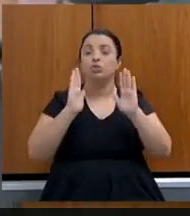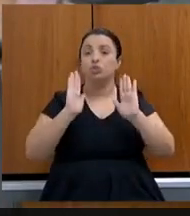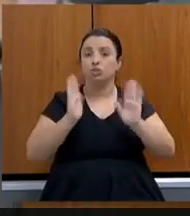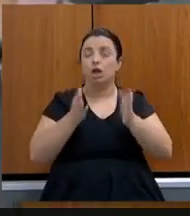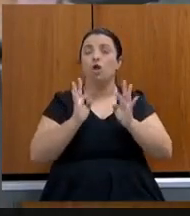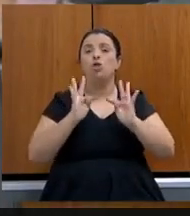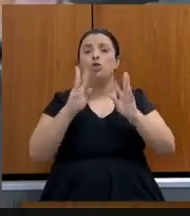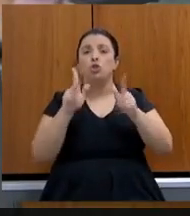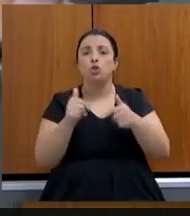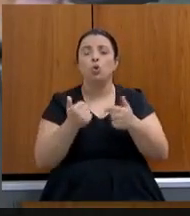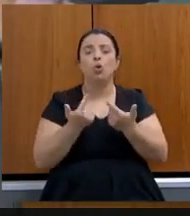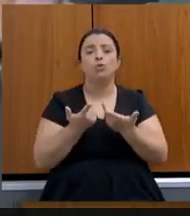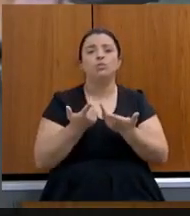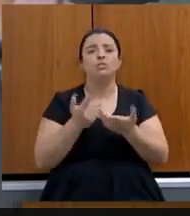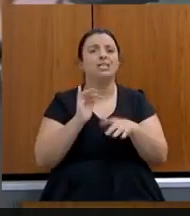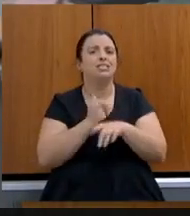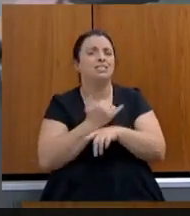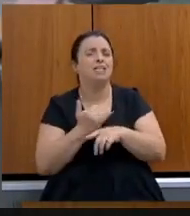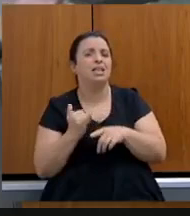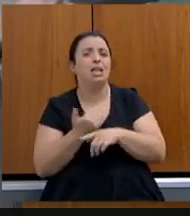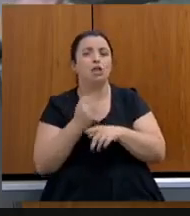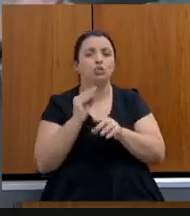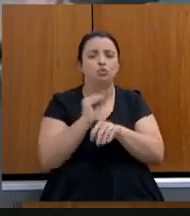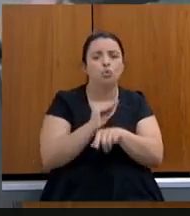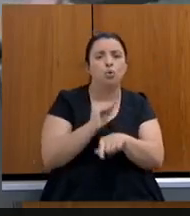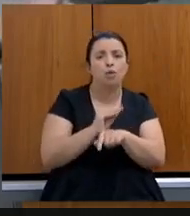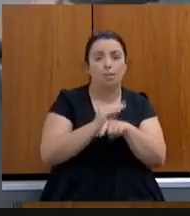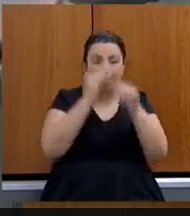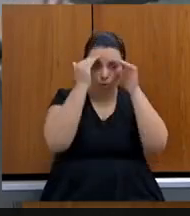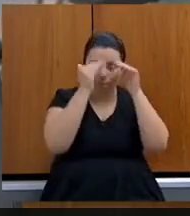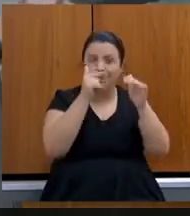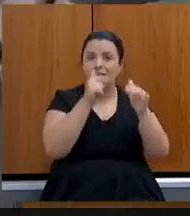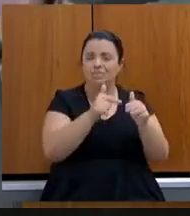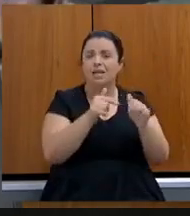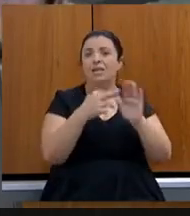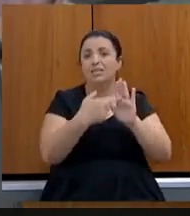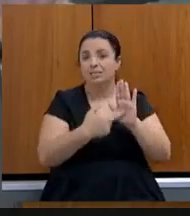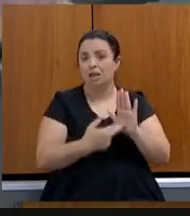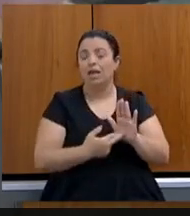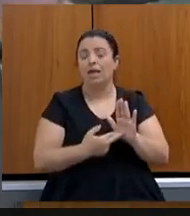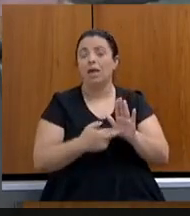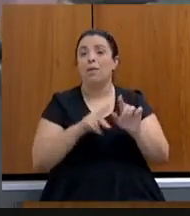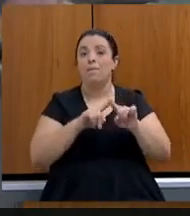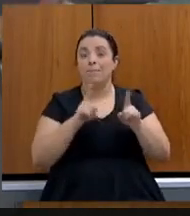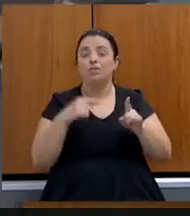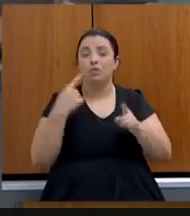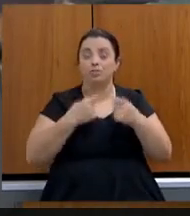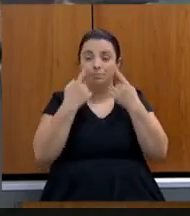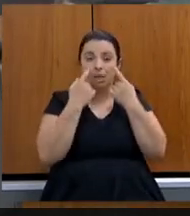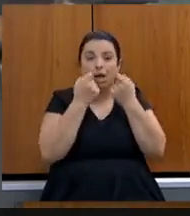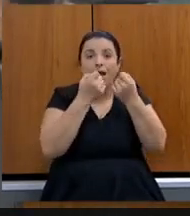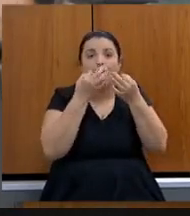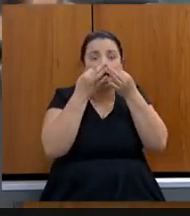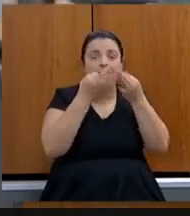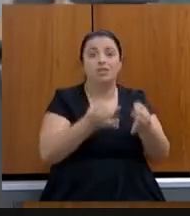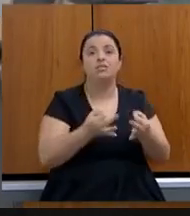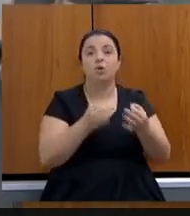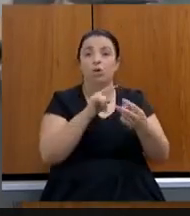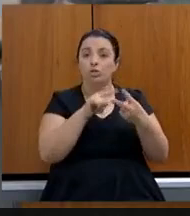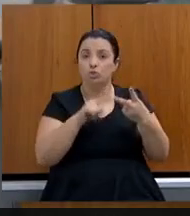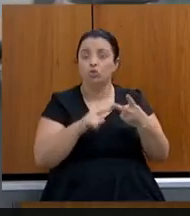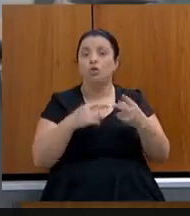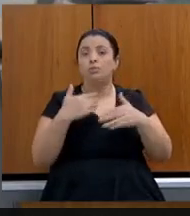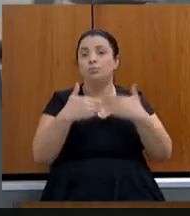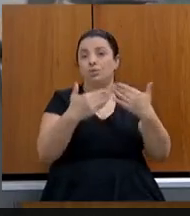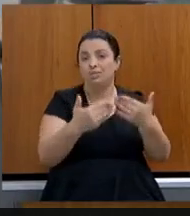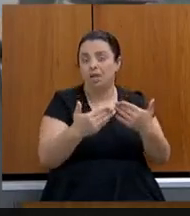tomando em relação a esse cumprimento são muito importante né mas obviamente que a gente tem que seguir atento nesses dois processos né deputada Laura